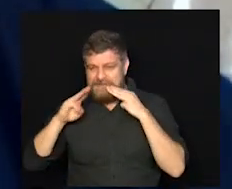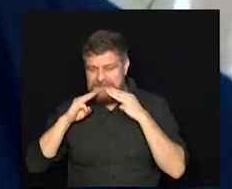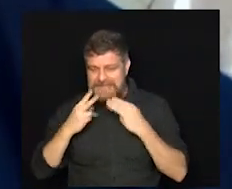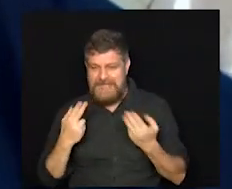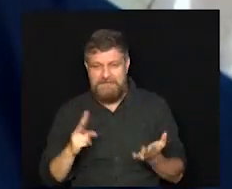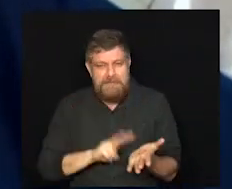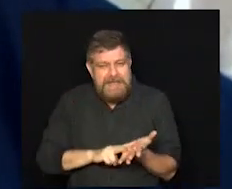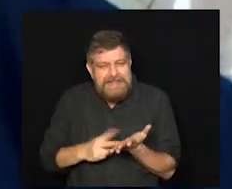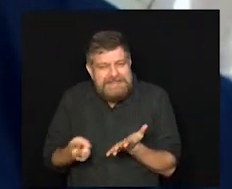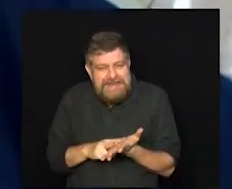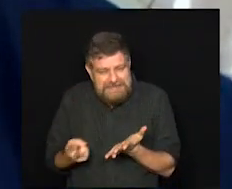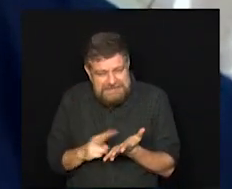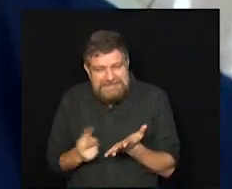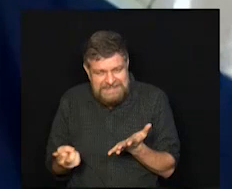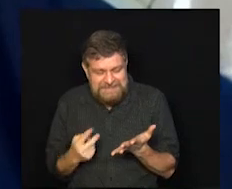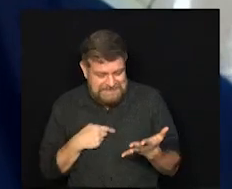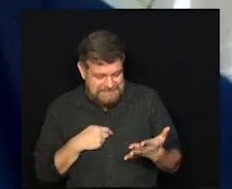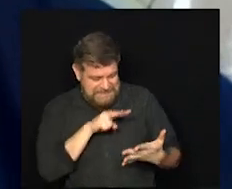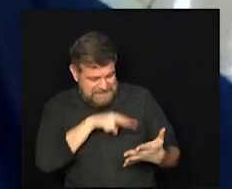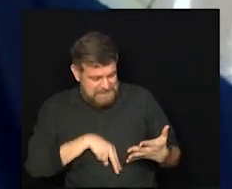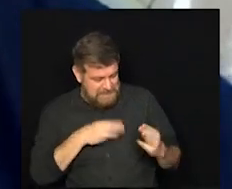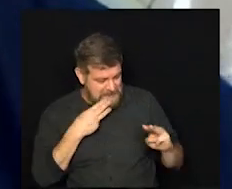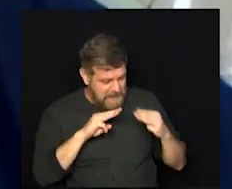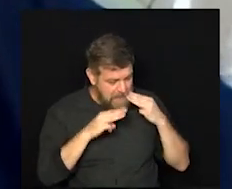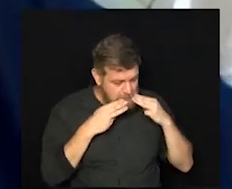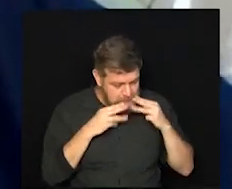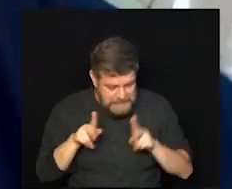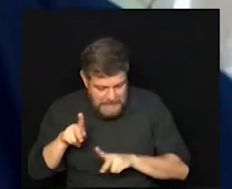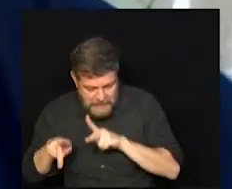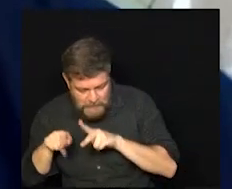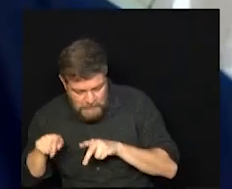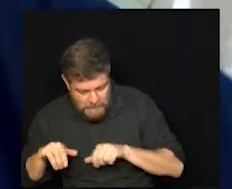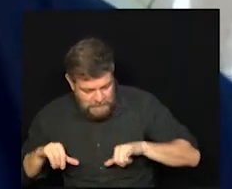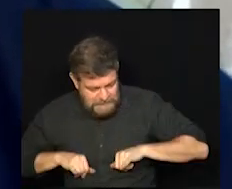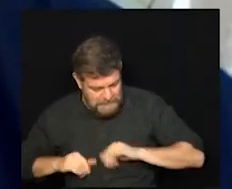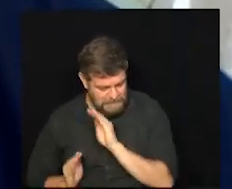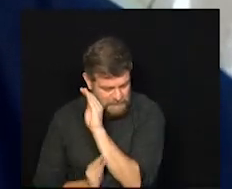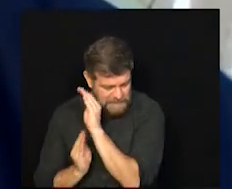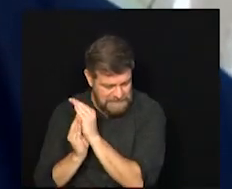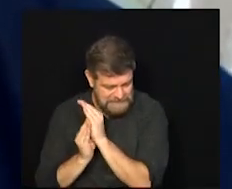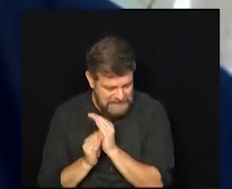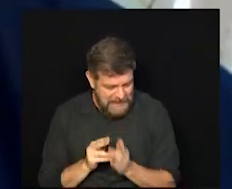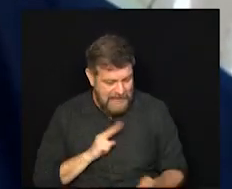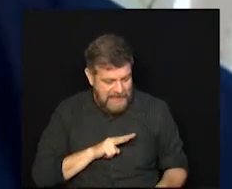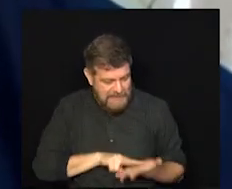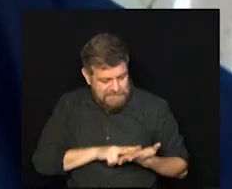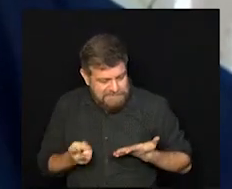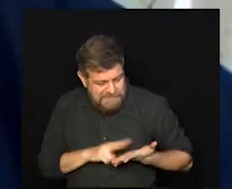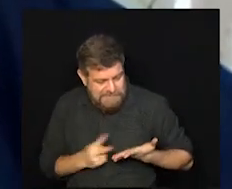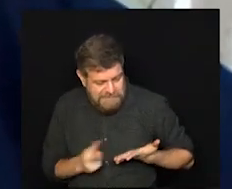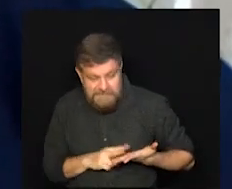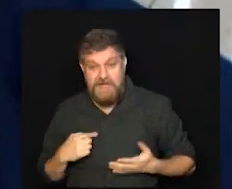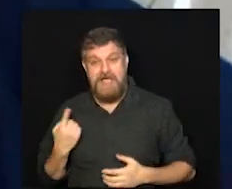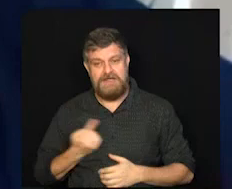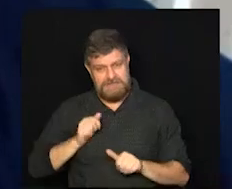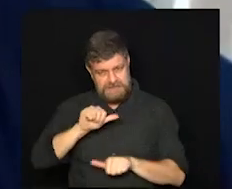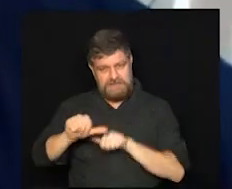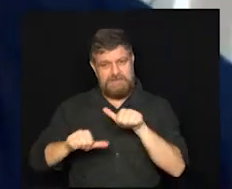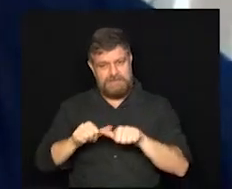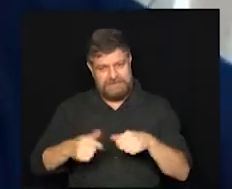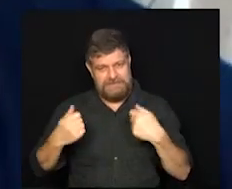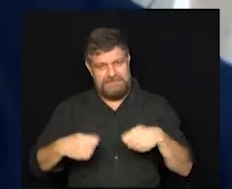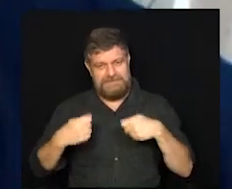da população quando a gente fala dessa questão da burocracia. É evidente que nós precisamos mudar isso. É